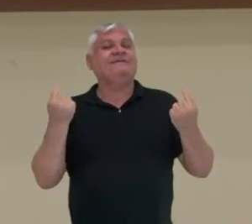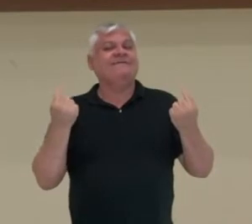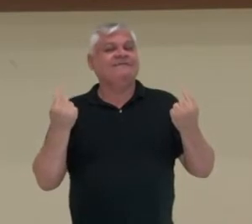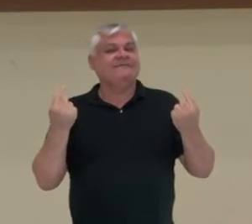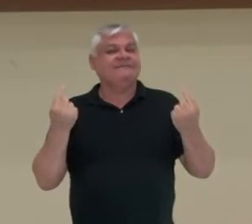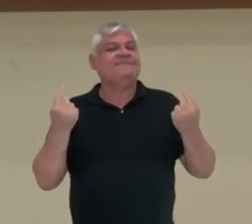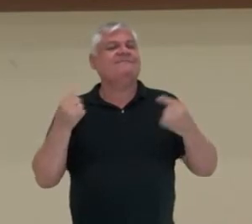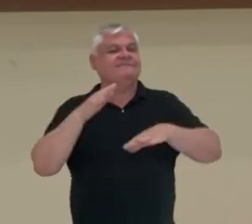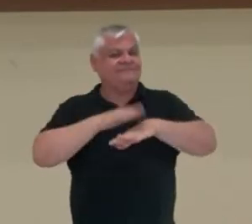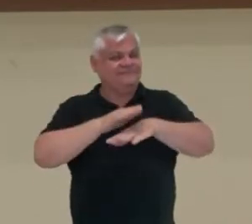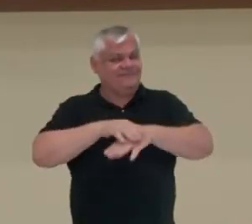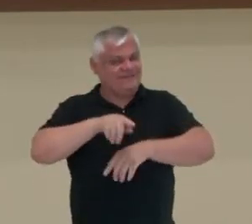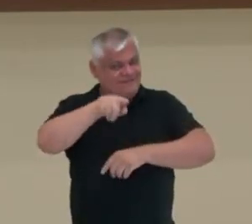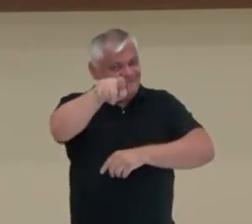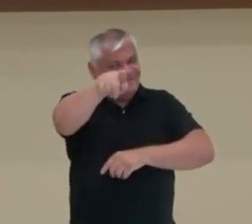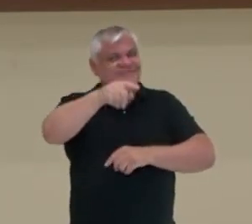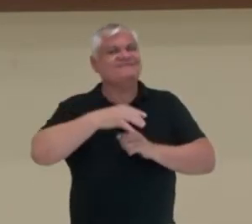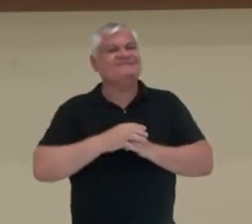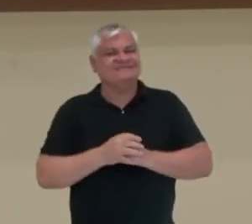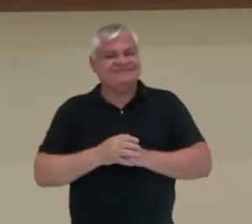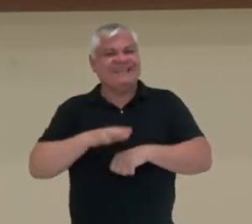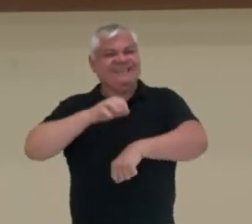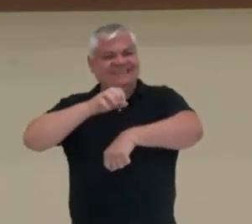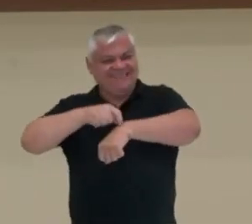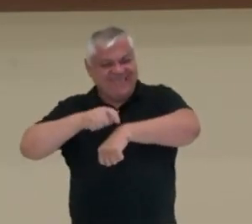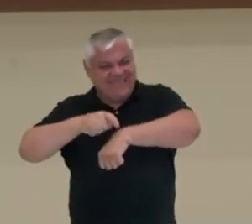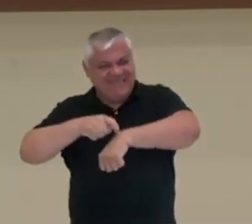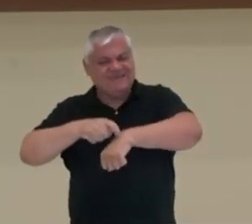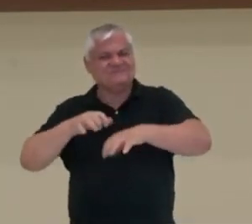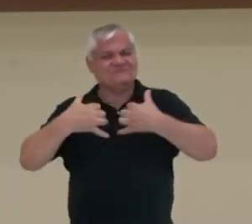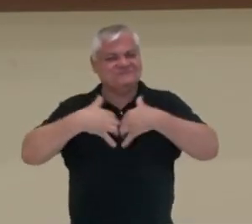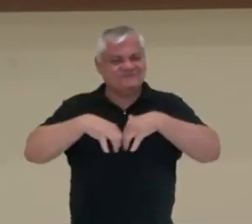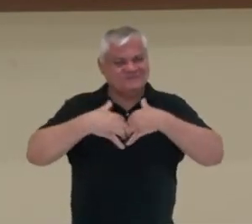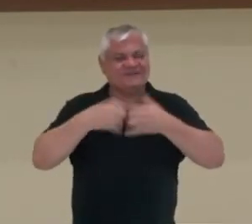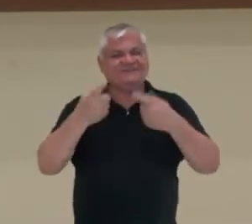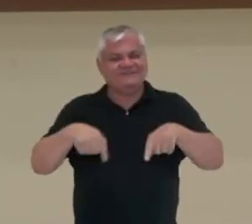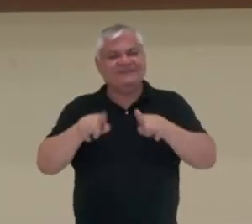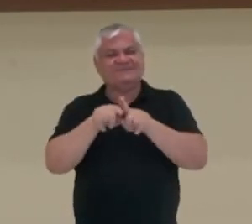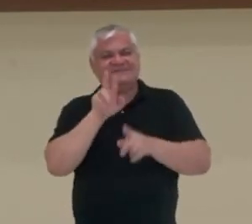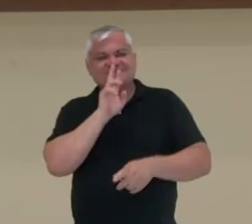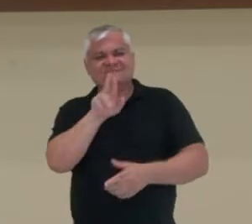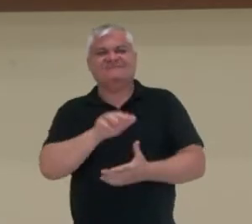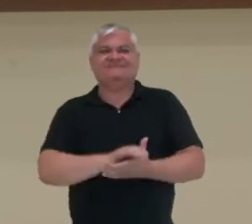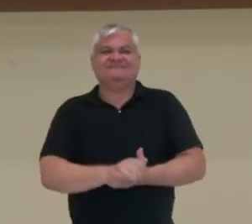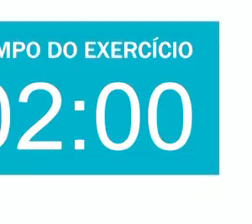Agora eu vou passar a bola para vocês, tá bom? Então vou dar um tempinho para vocês responderem a prof...